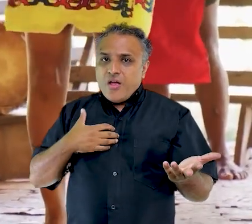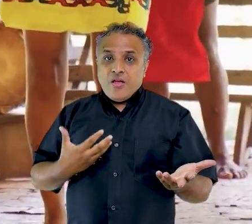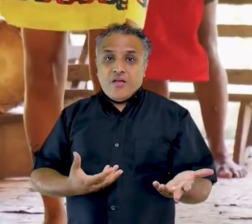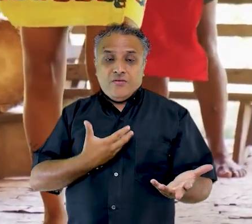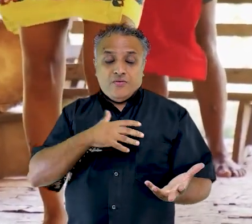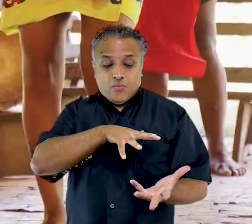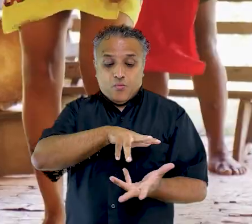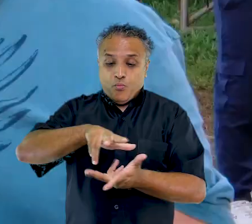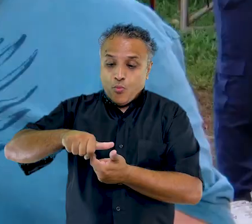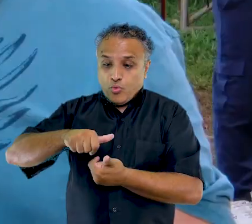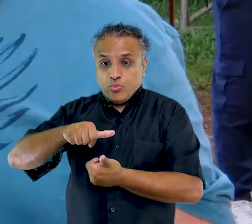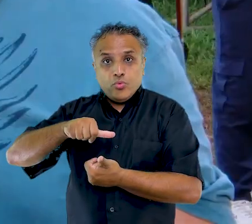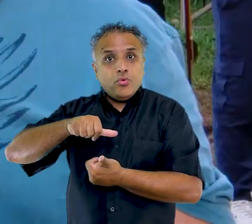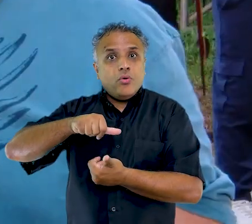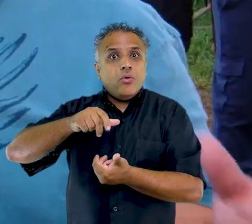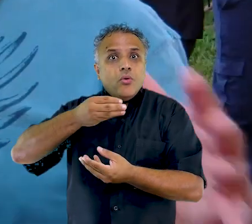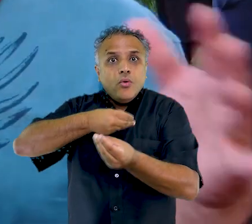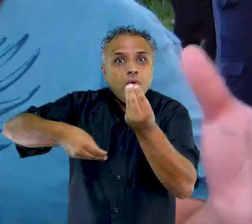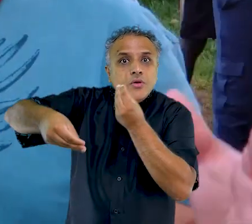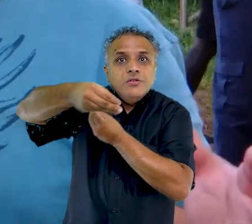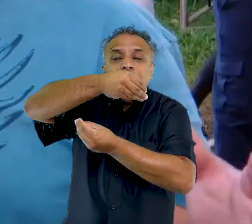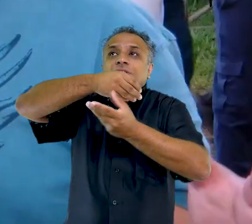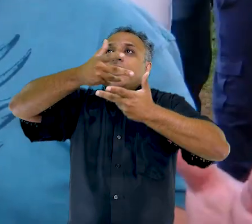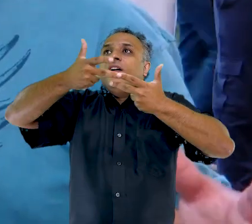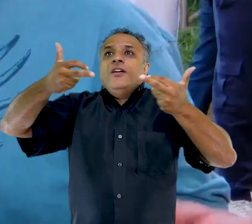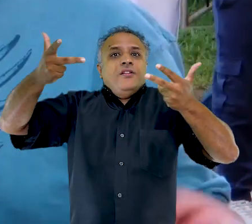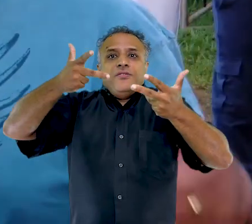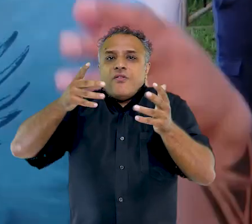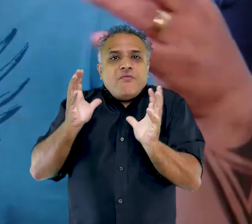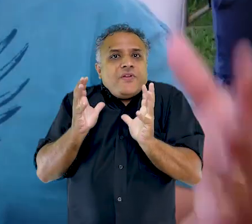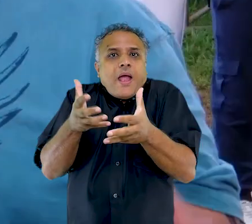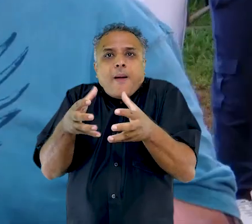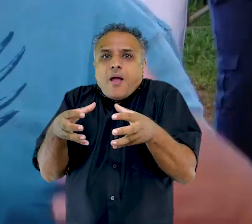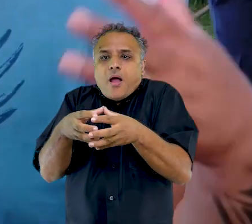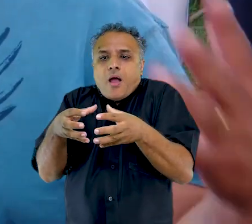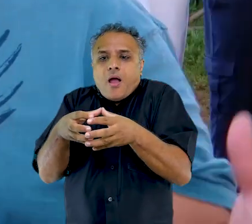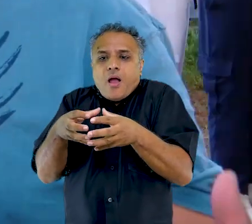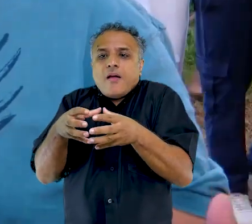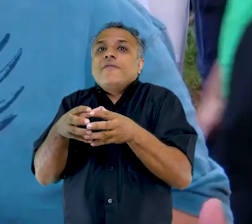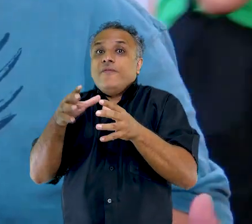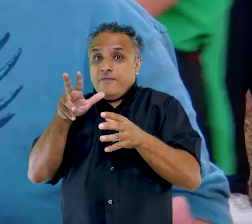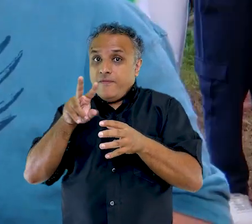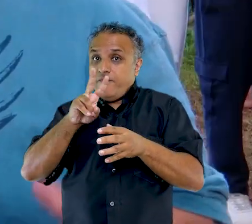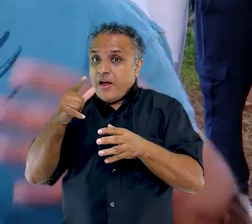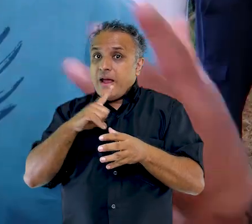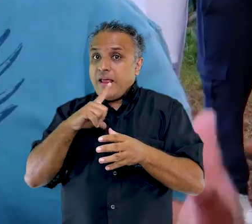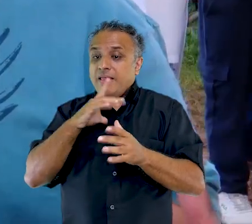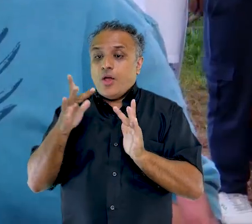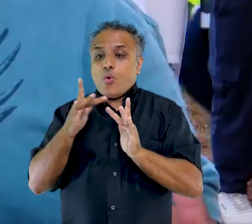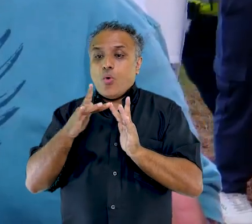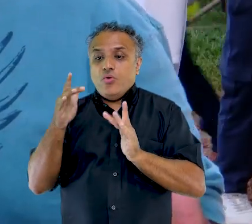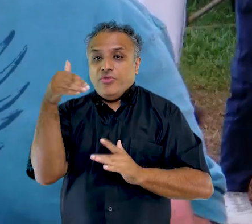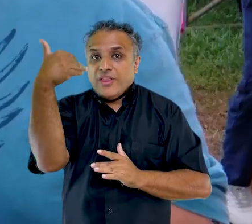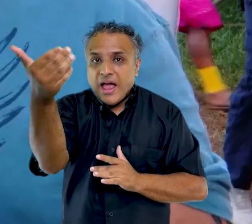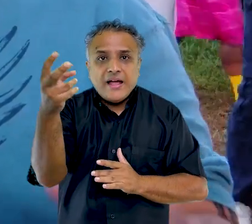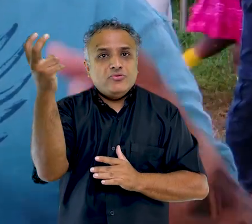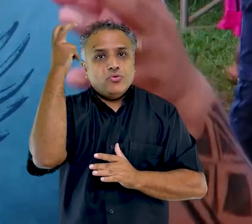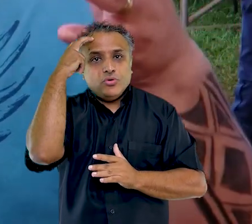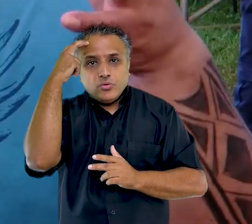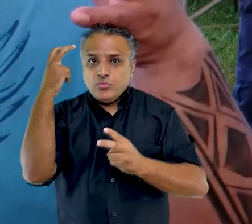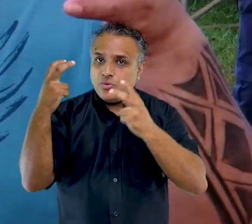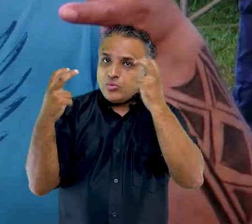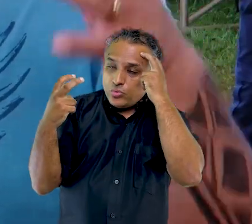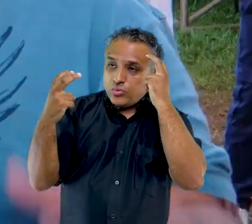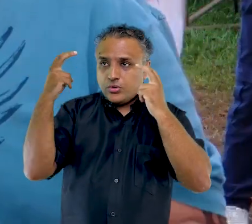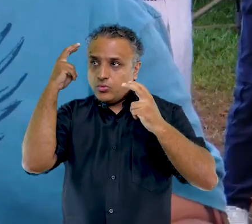não vai viver numa redoma, né? Tu vai ter contato, né, com outras culturas, né?